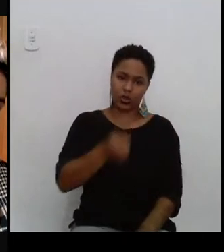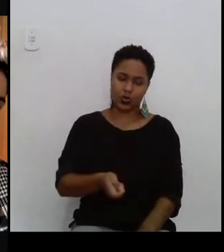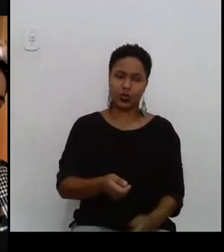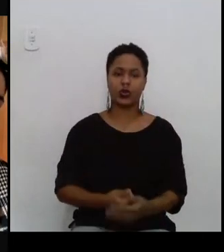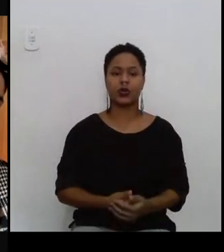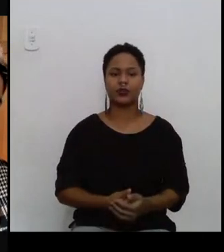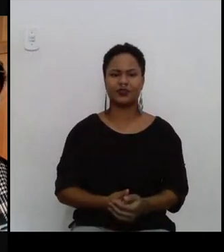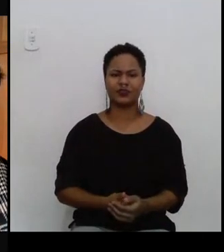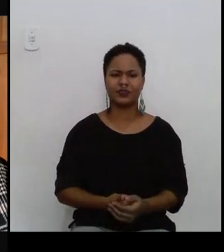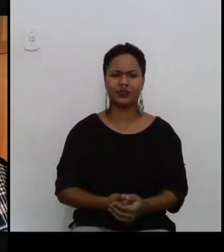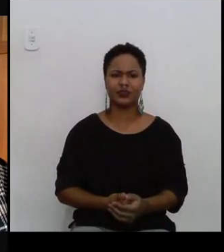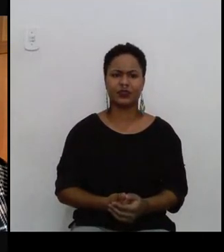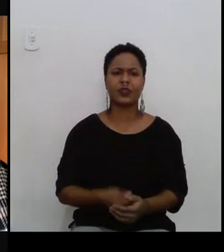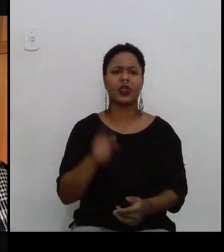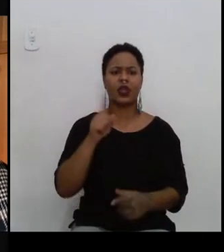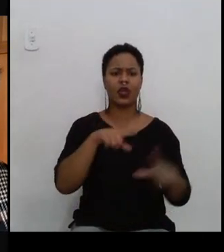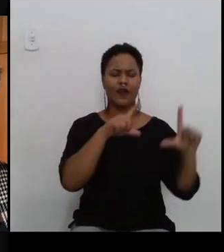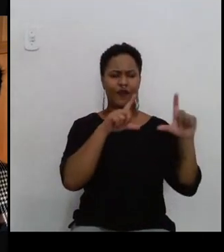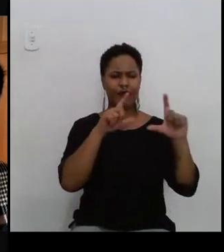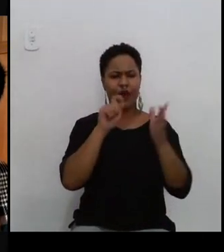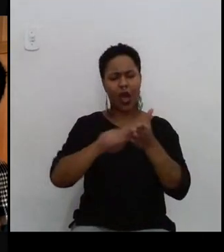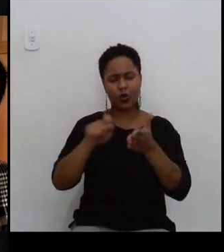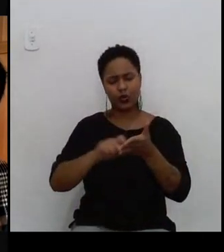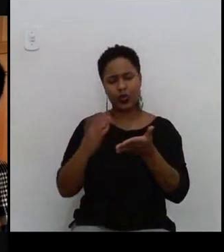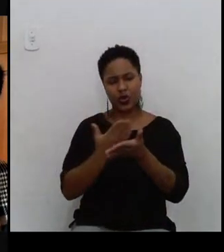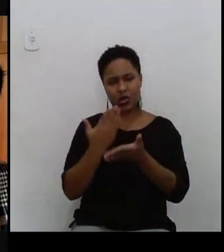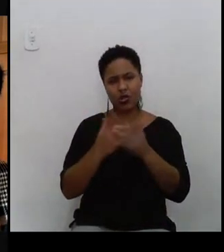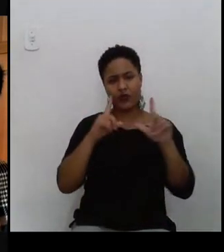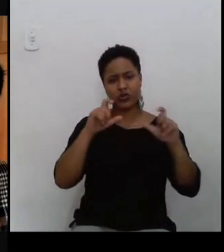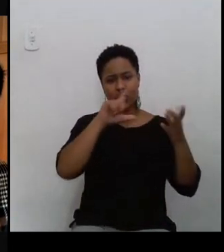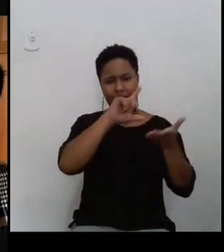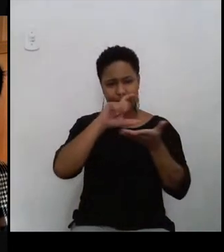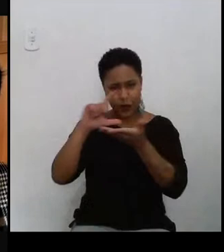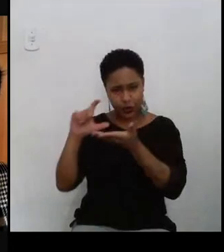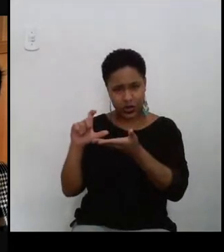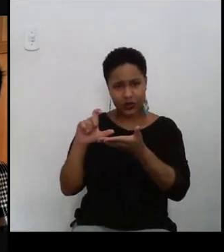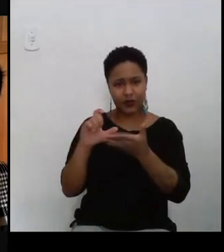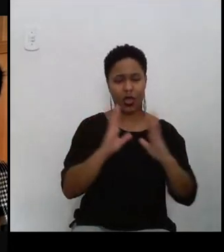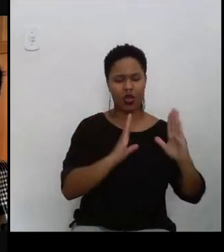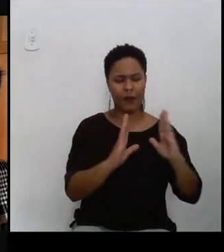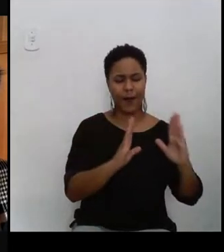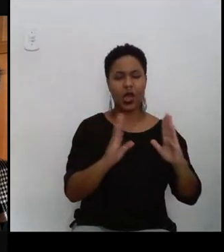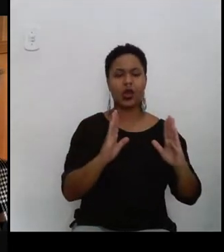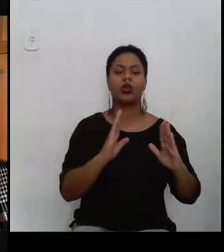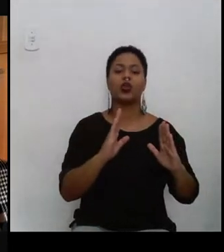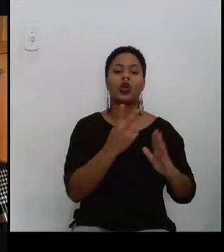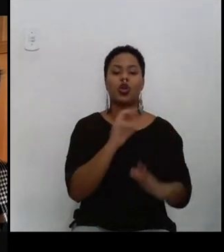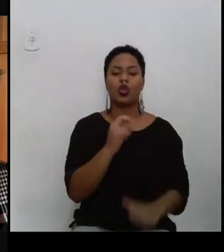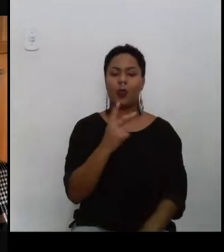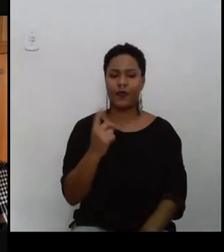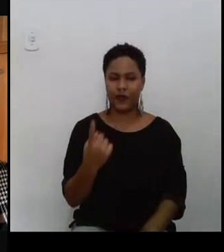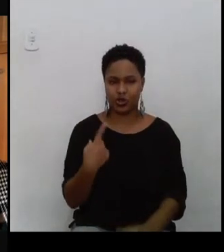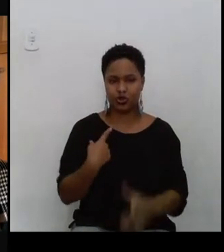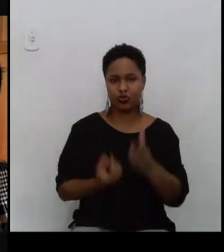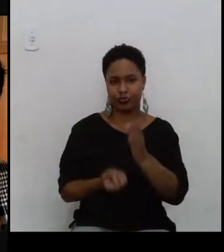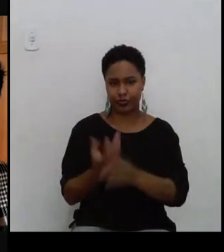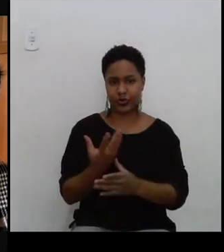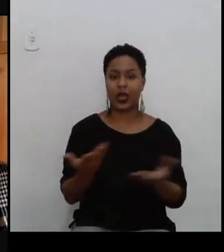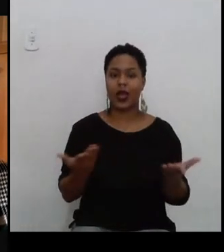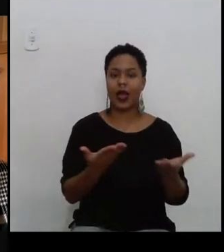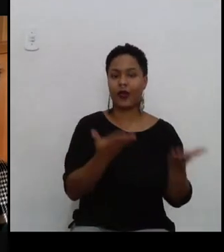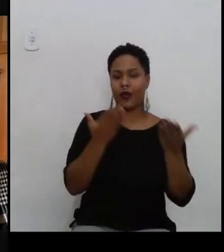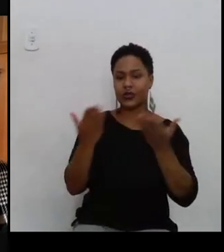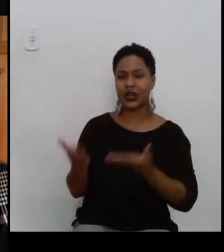referência de fotografia na pintura em 2018 passa a